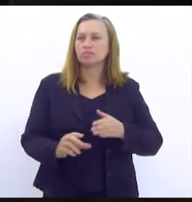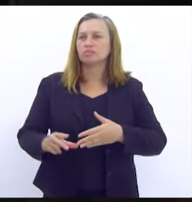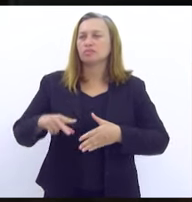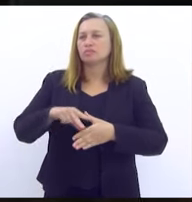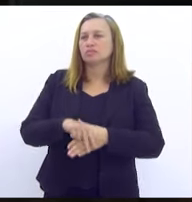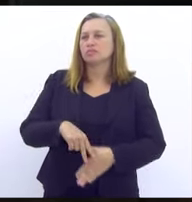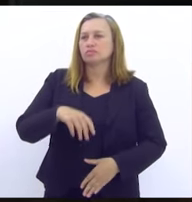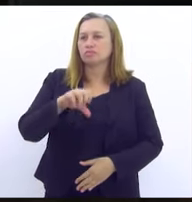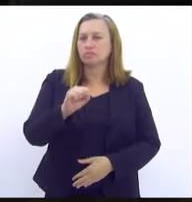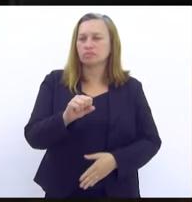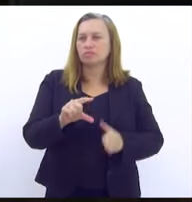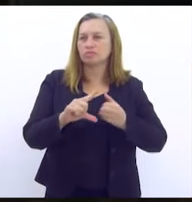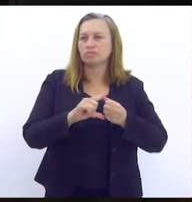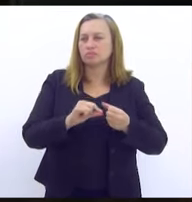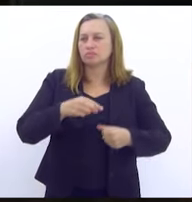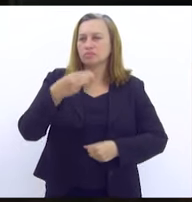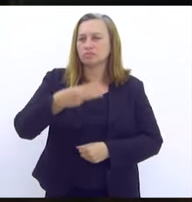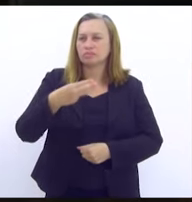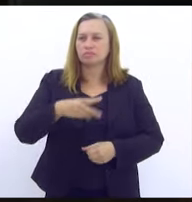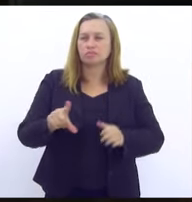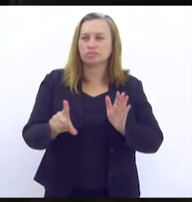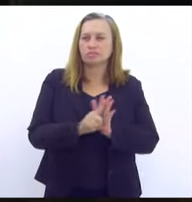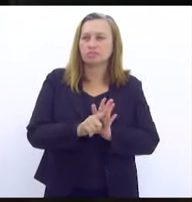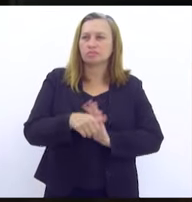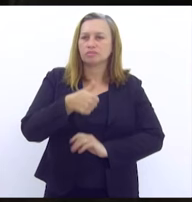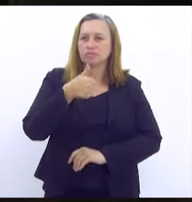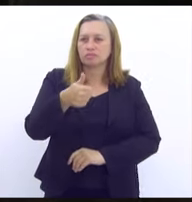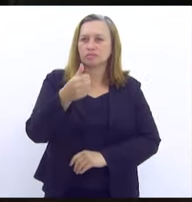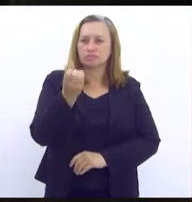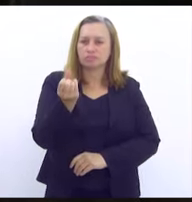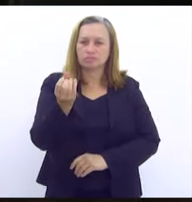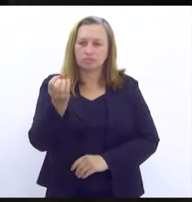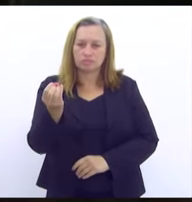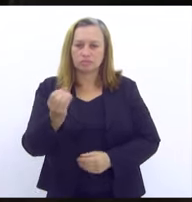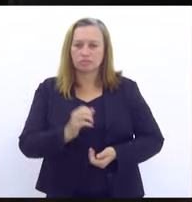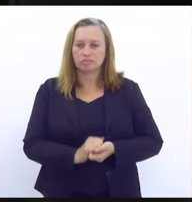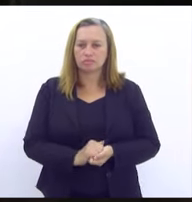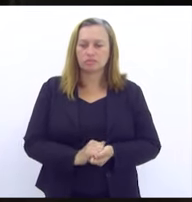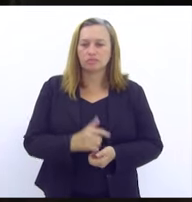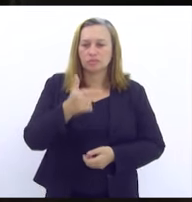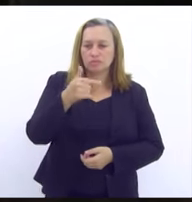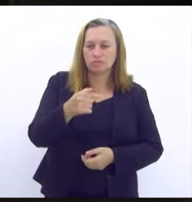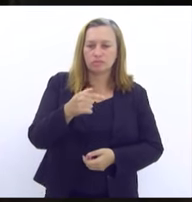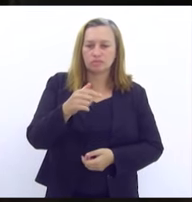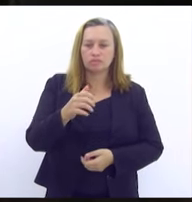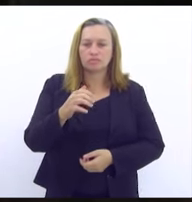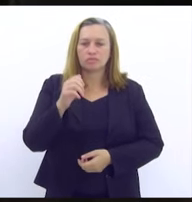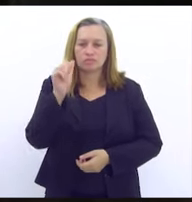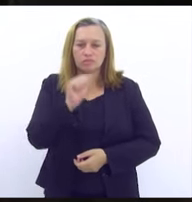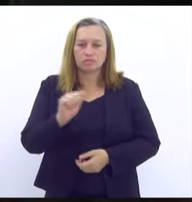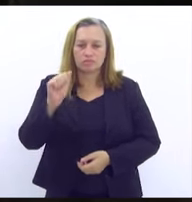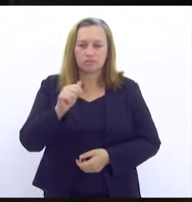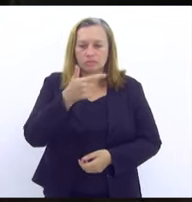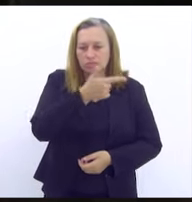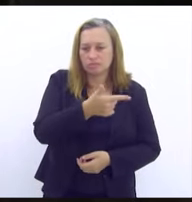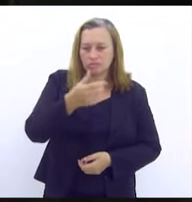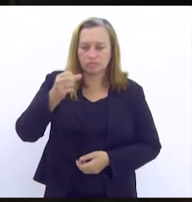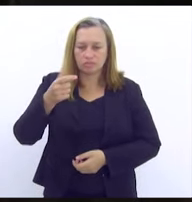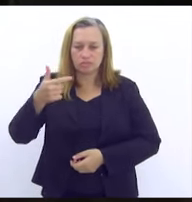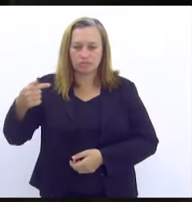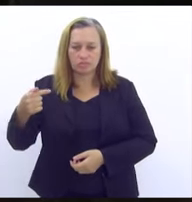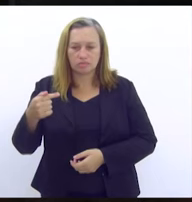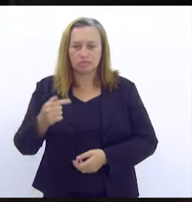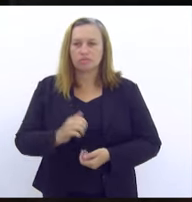8º do artigo 3º da Lei Complementar número 160, de 7 de agosto de 2017, e na